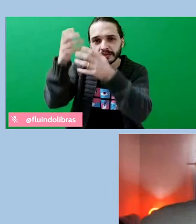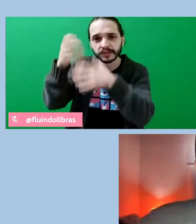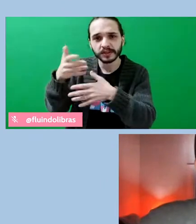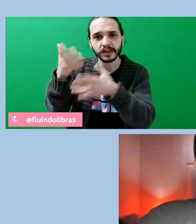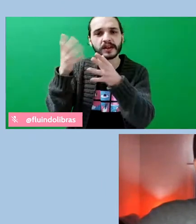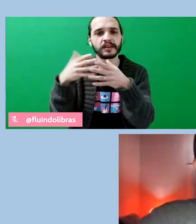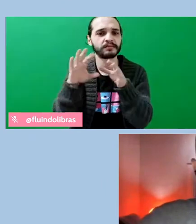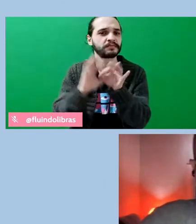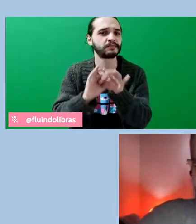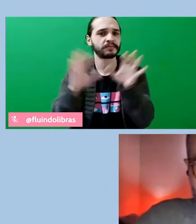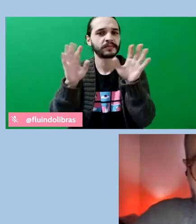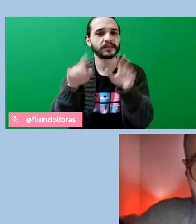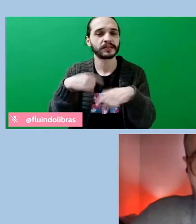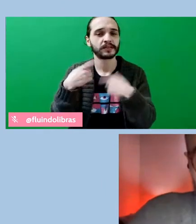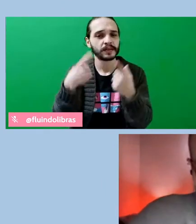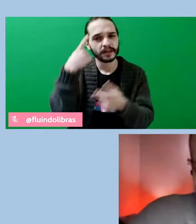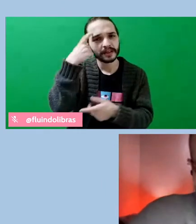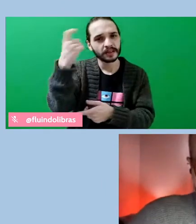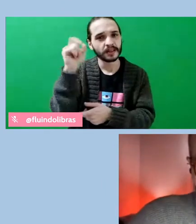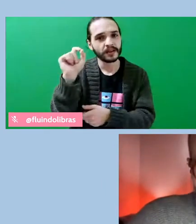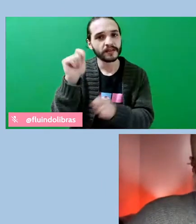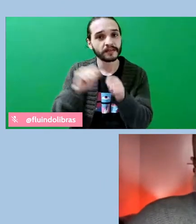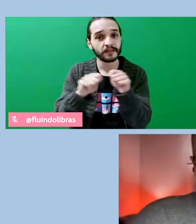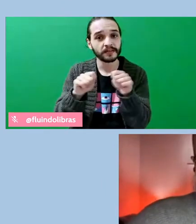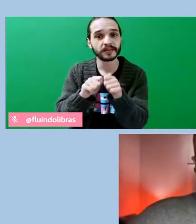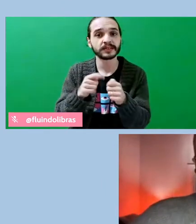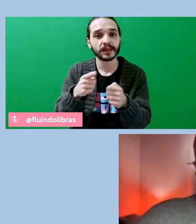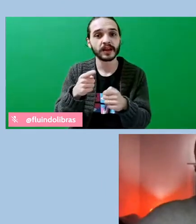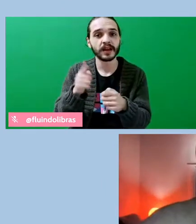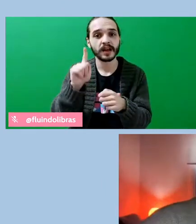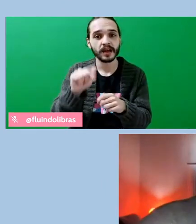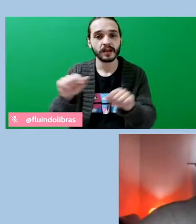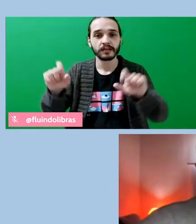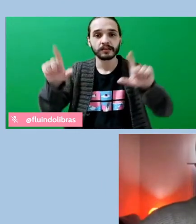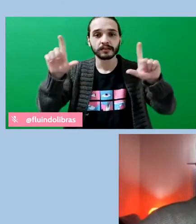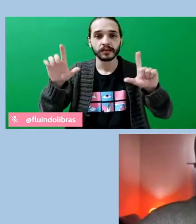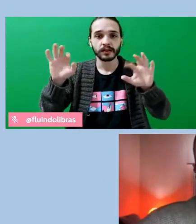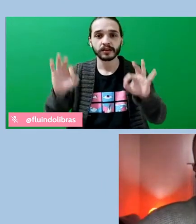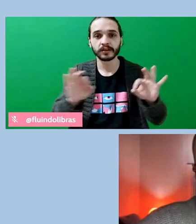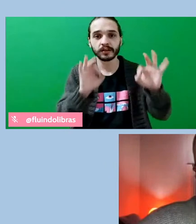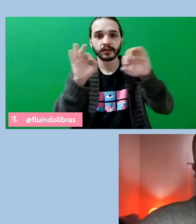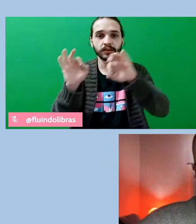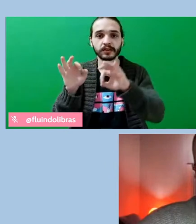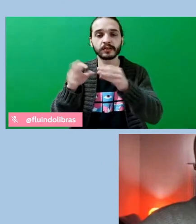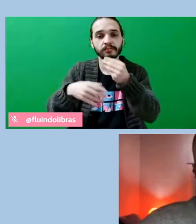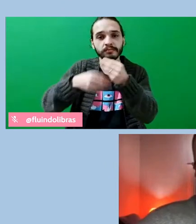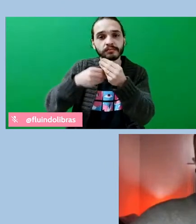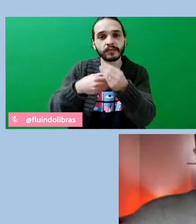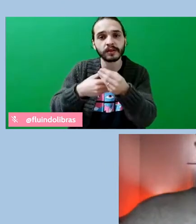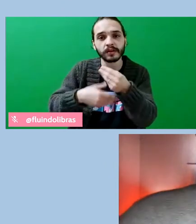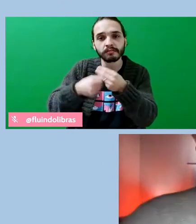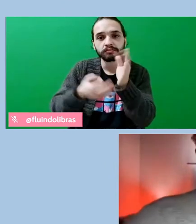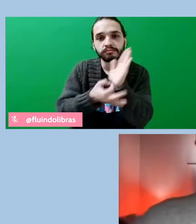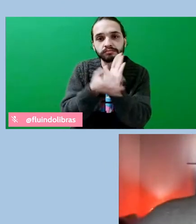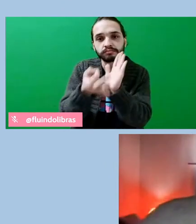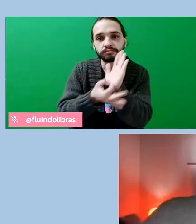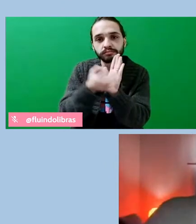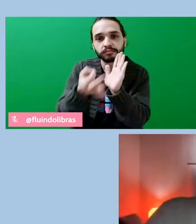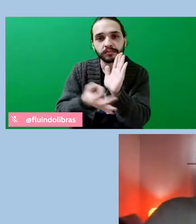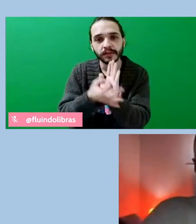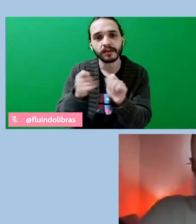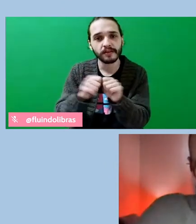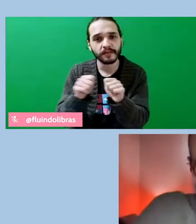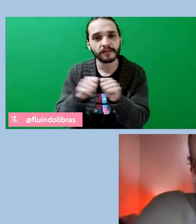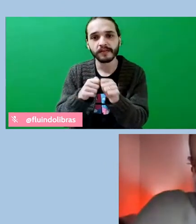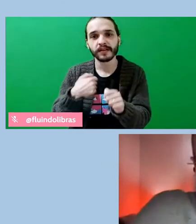teve uma ideia, hoje, Sônia, que eu achei divertido, de fazer uma sessão comentada. Podia fazer, né? De passar a Sim. peça e ir trocando ideia durante, que a gente fez isso hoje, a